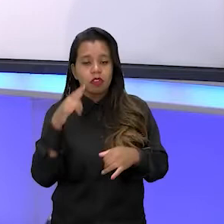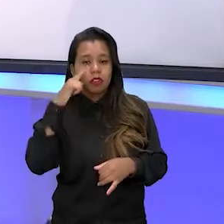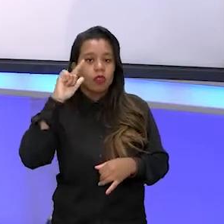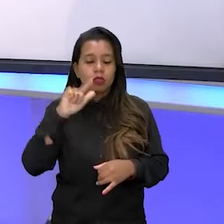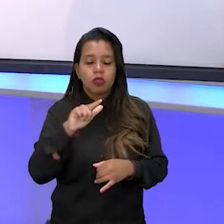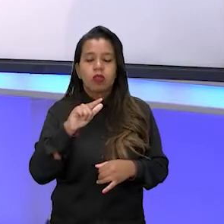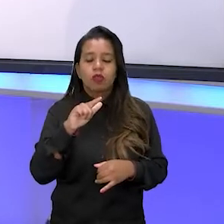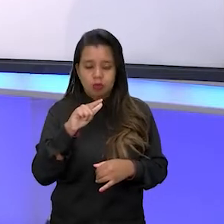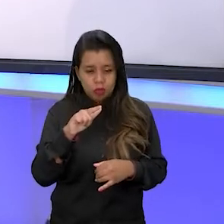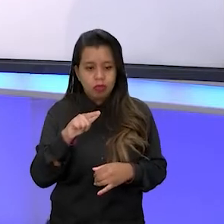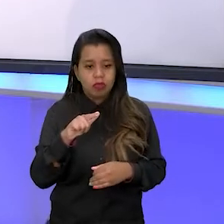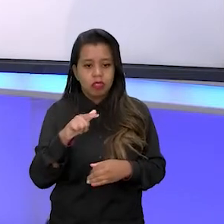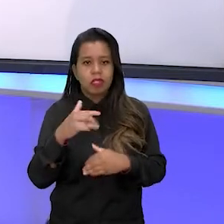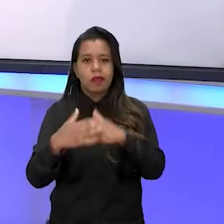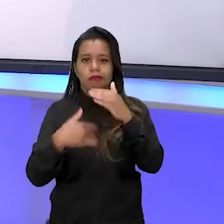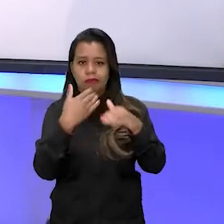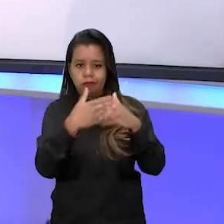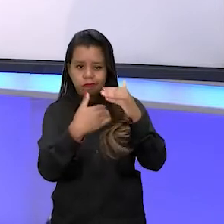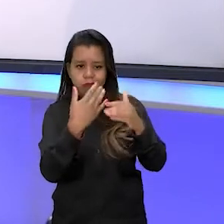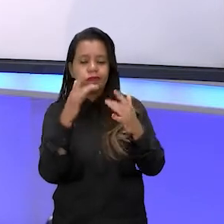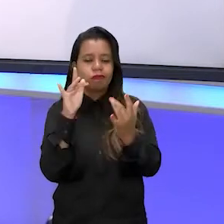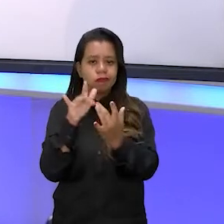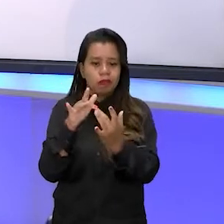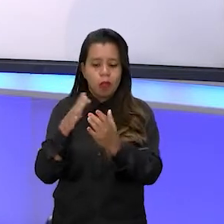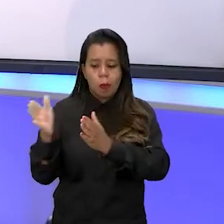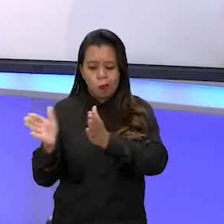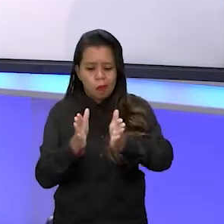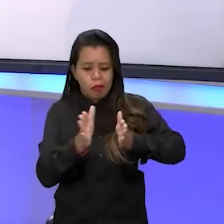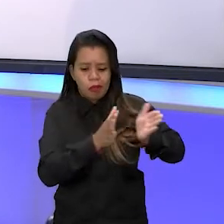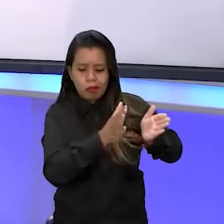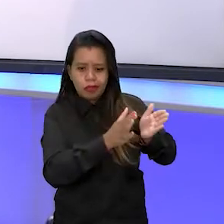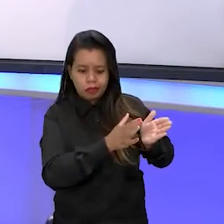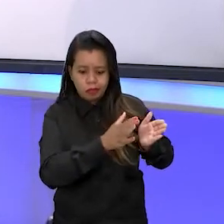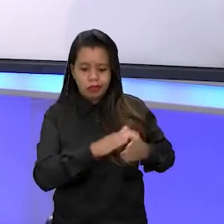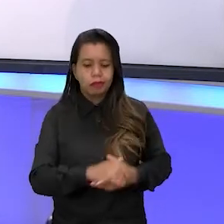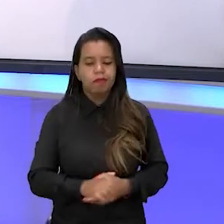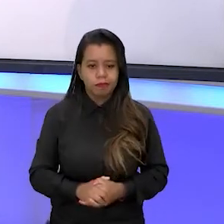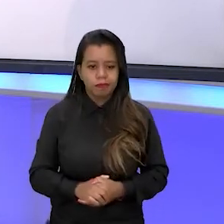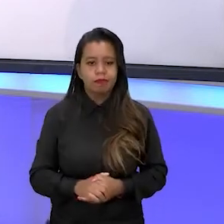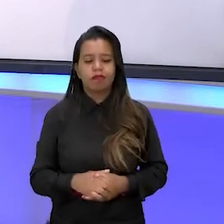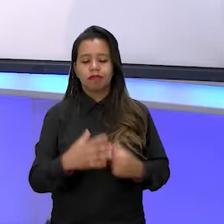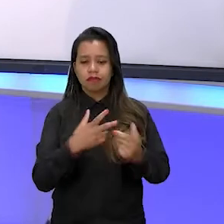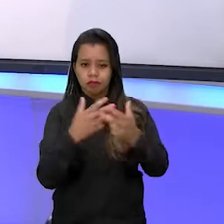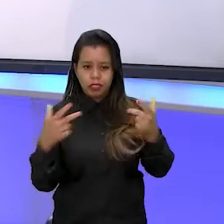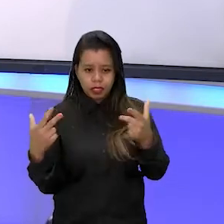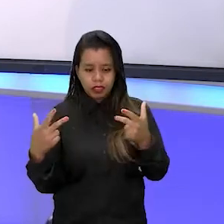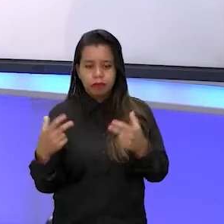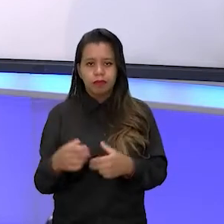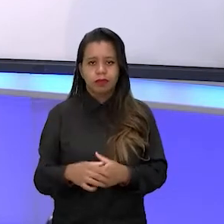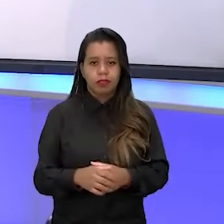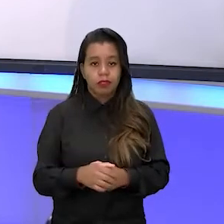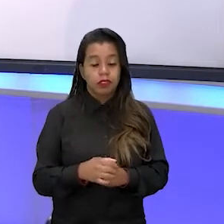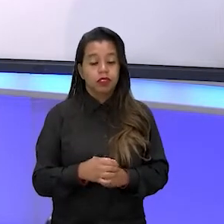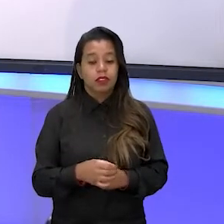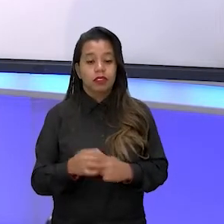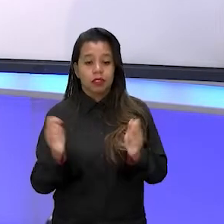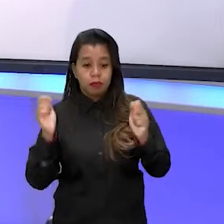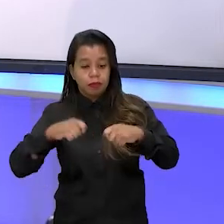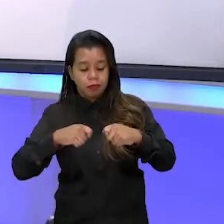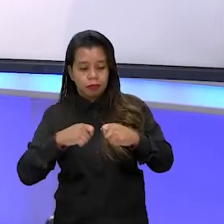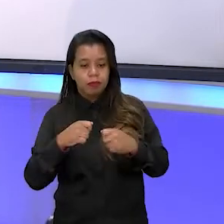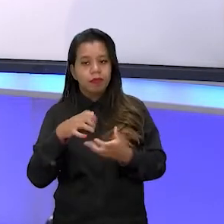nós estamos trabalhando aqui são os meios, o percurso, né? As possibilidades, tá certo? Para a gente deixar a casa mais